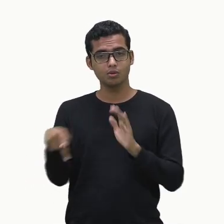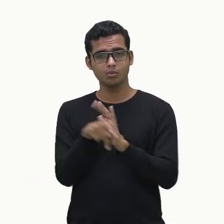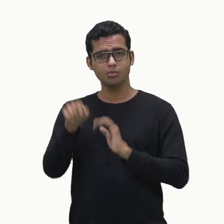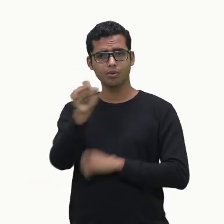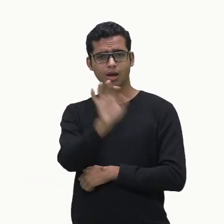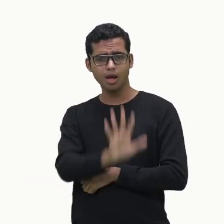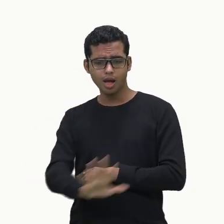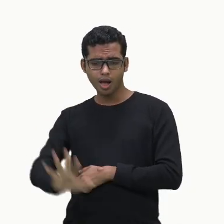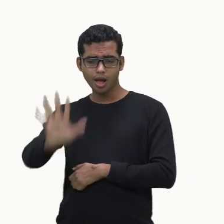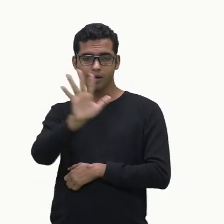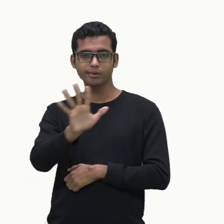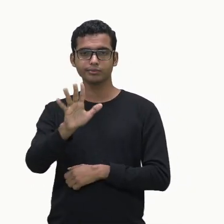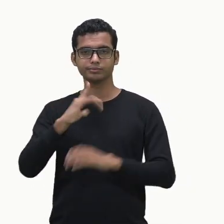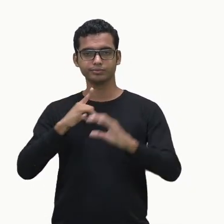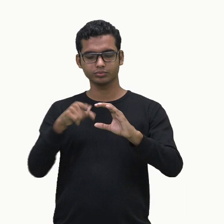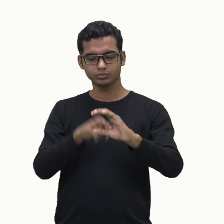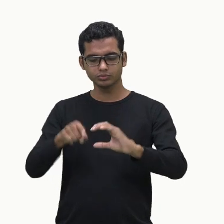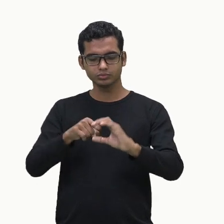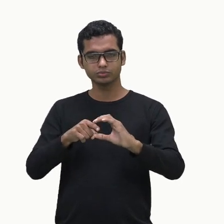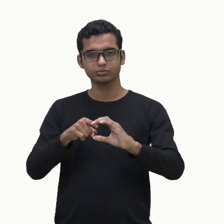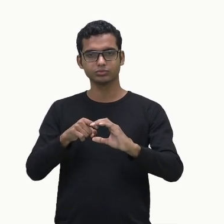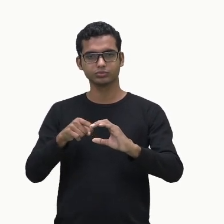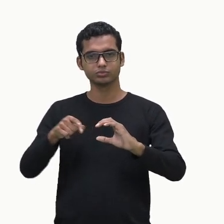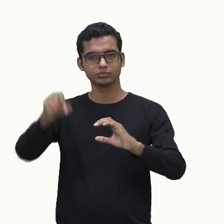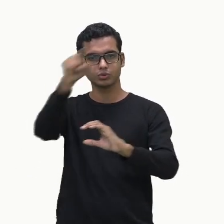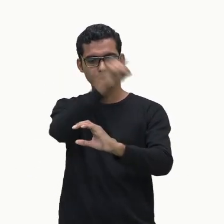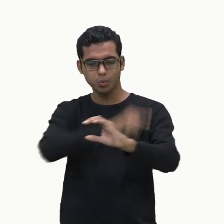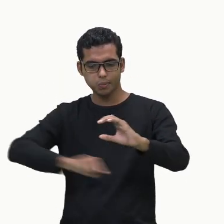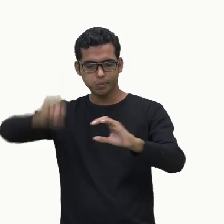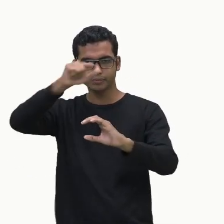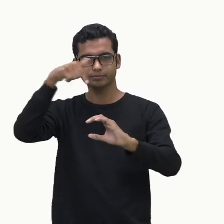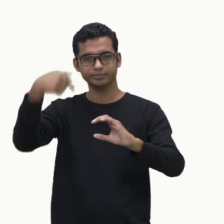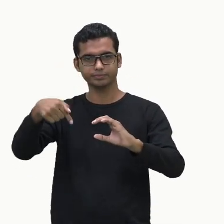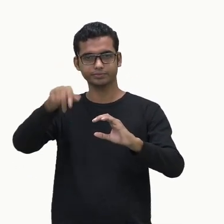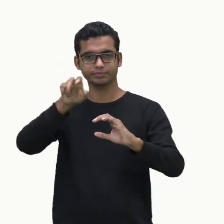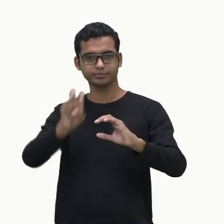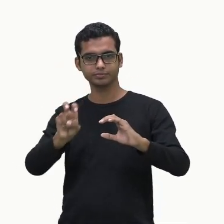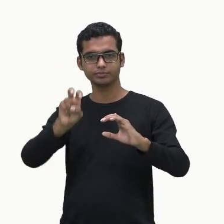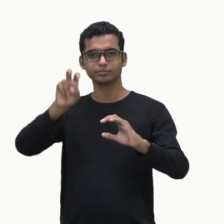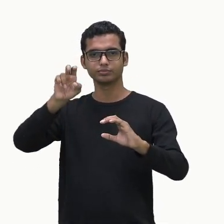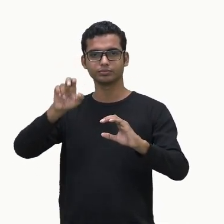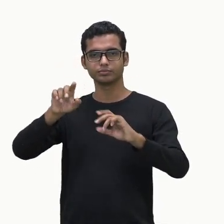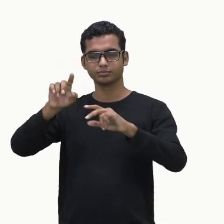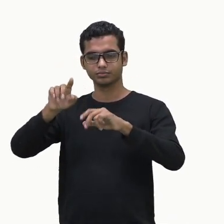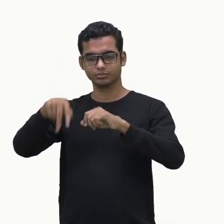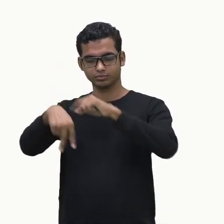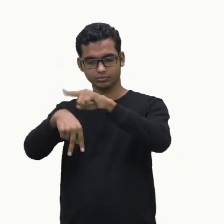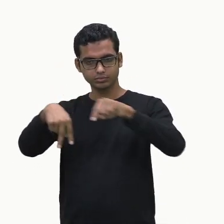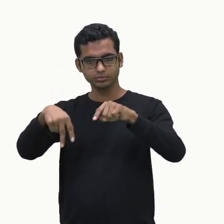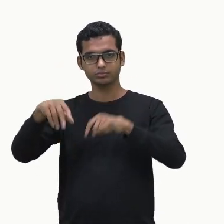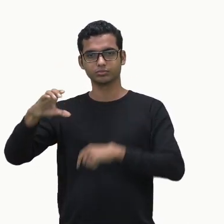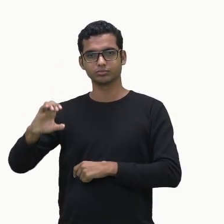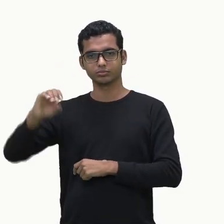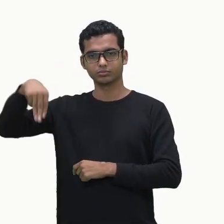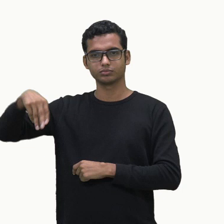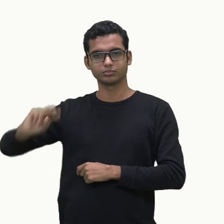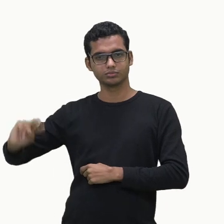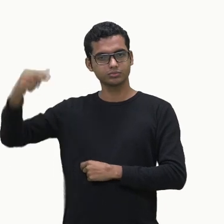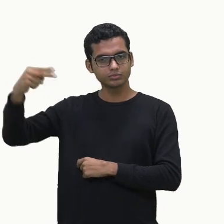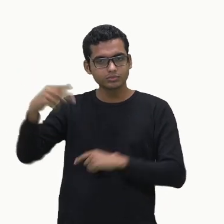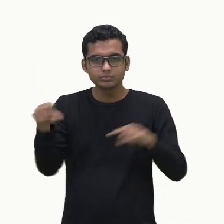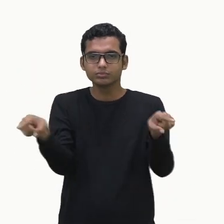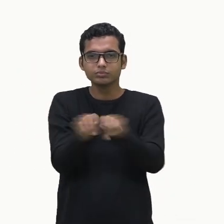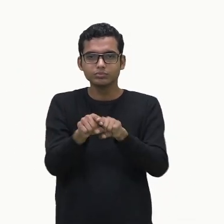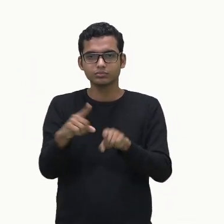Temos uma coroa circular com 75 π centímetros quadrados, esse já é o valor da área. Nós